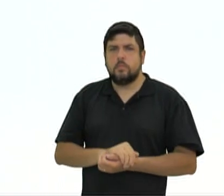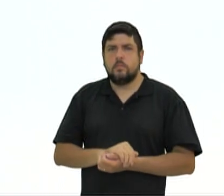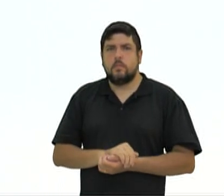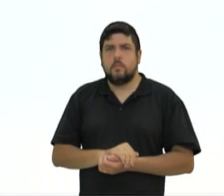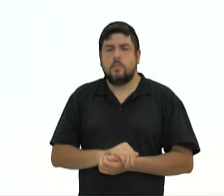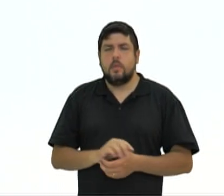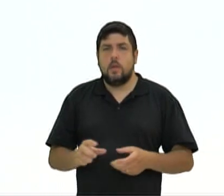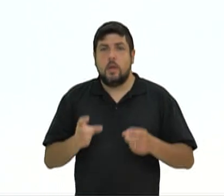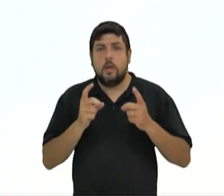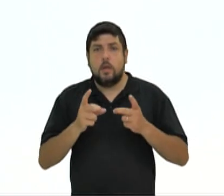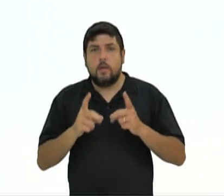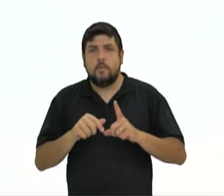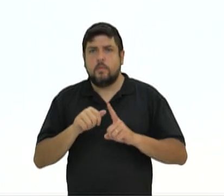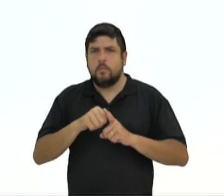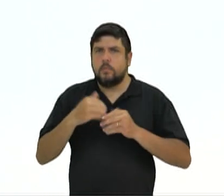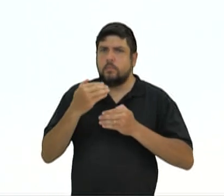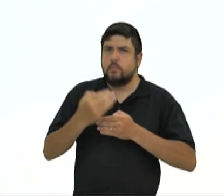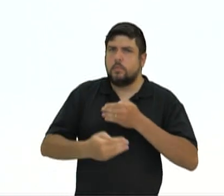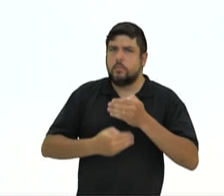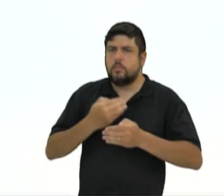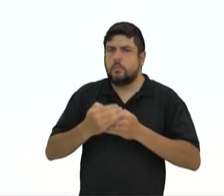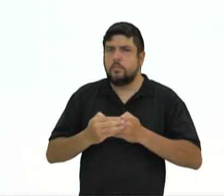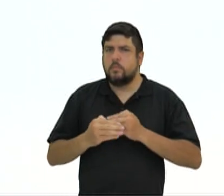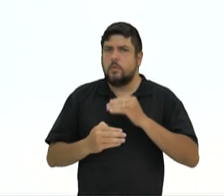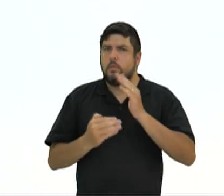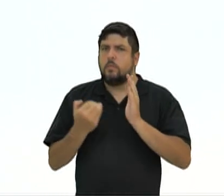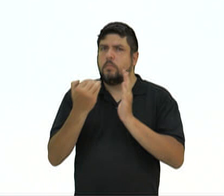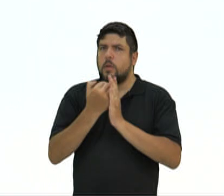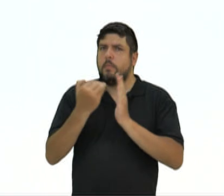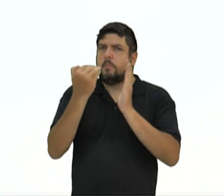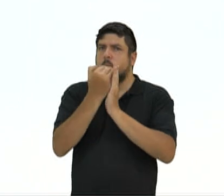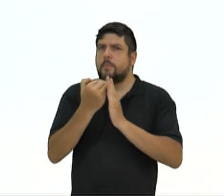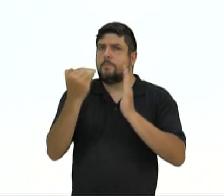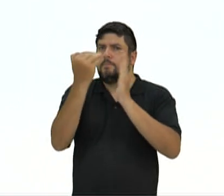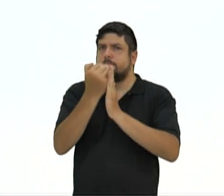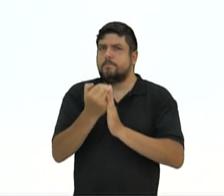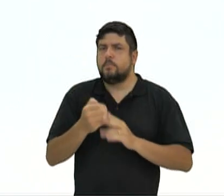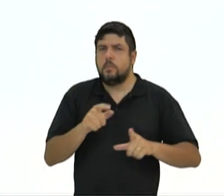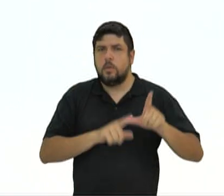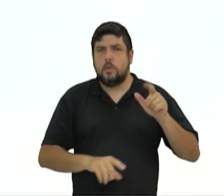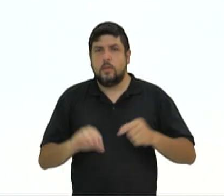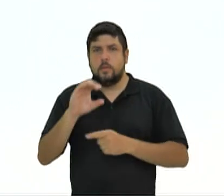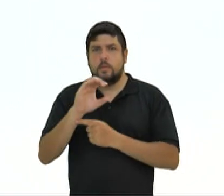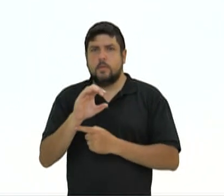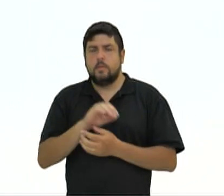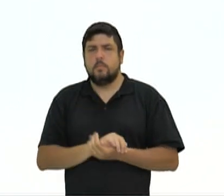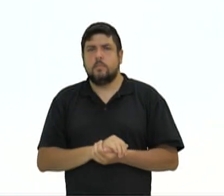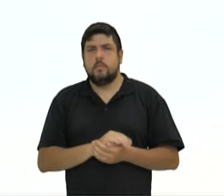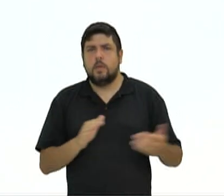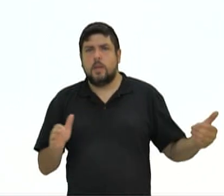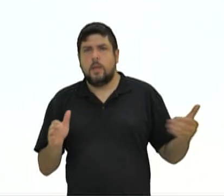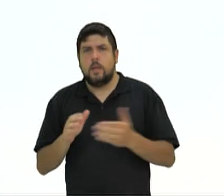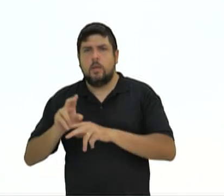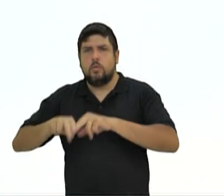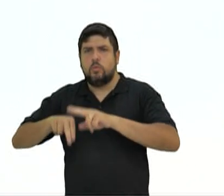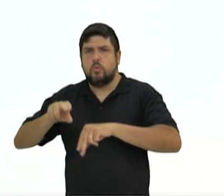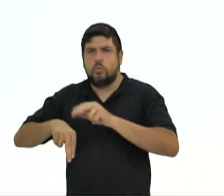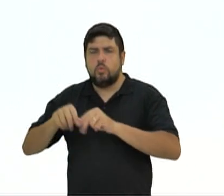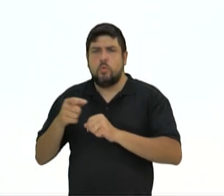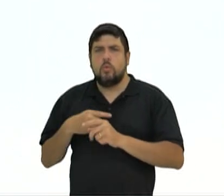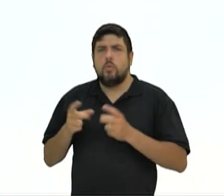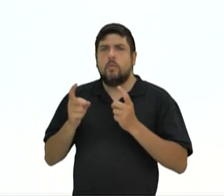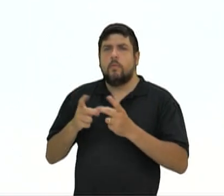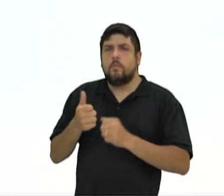aumentaram mês a mês? Letra C, foram vendidas 100 equipamentos até o mês de junho? Letra